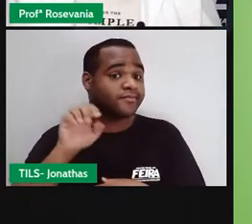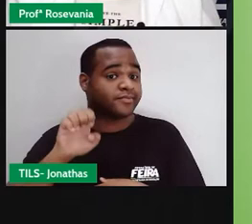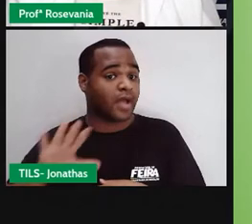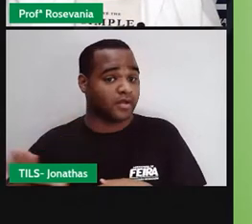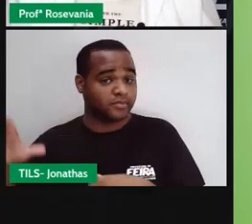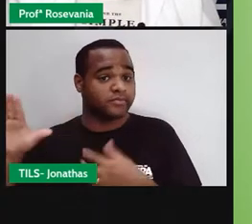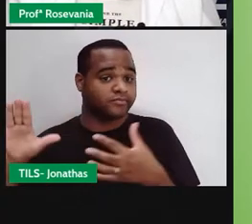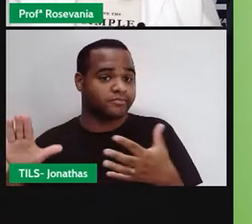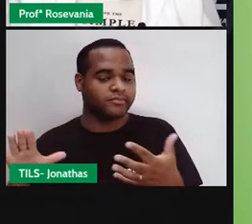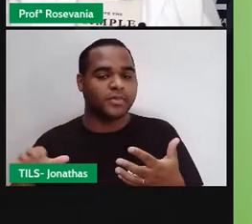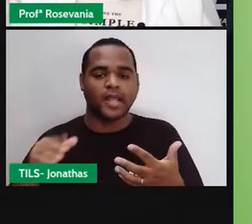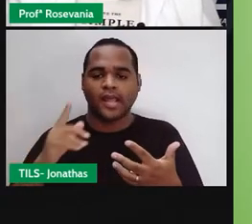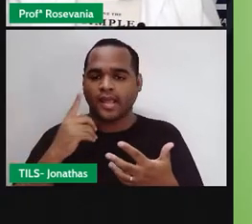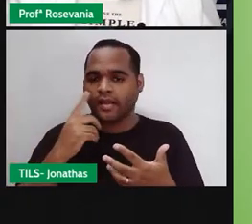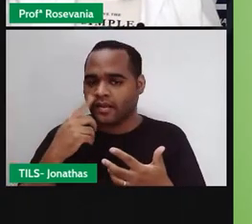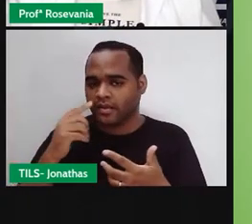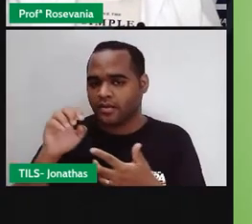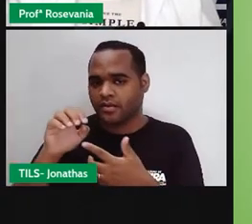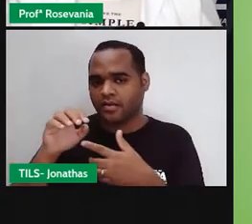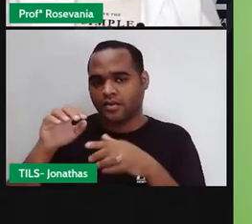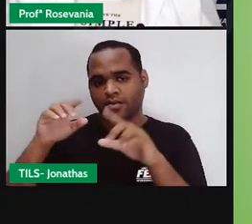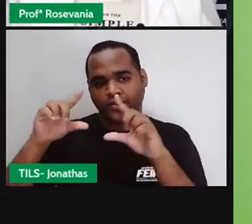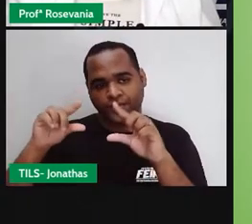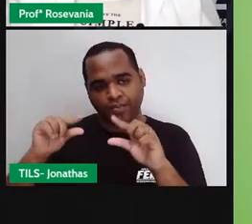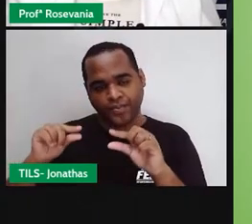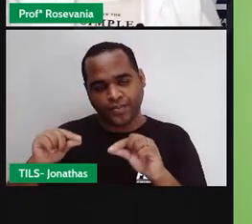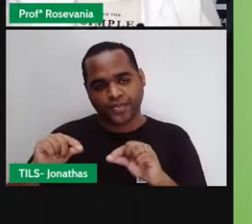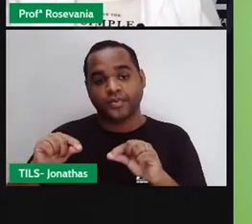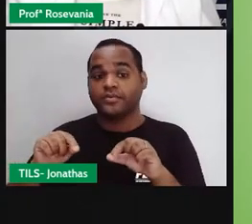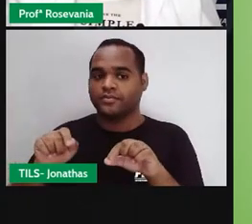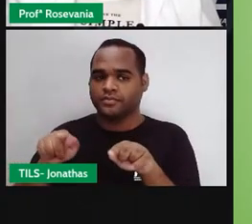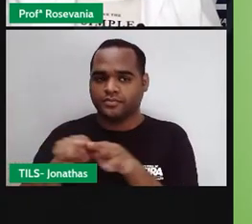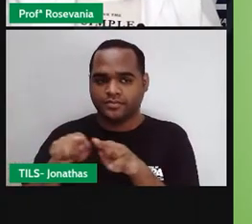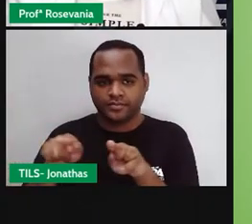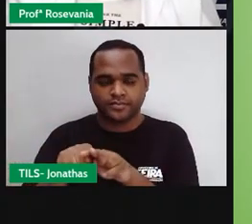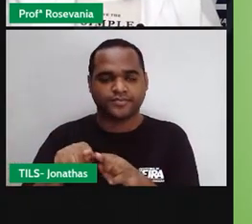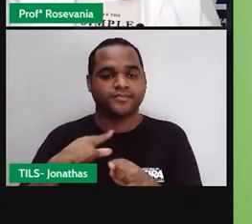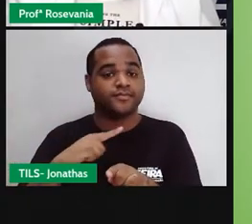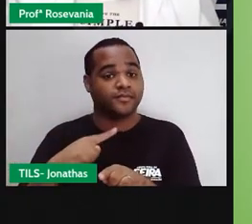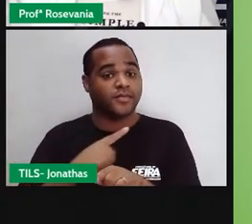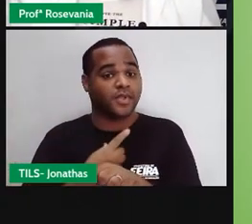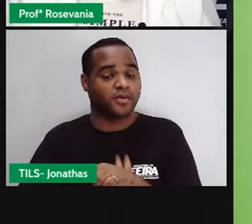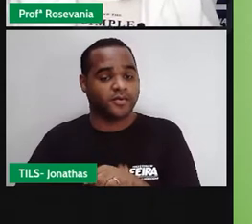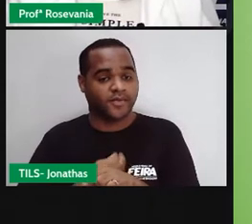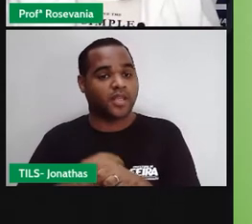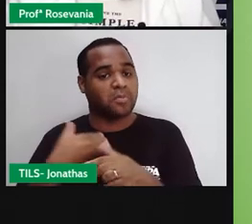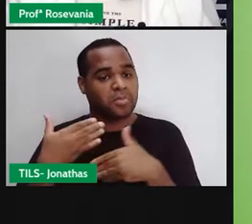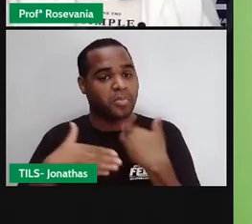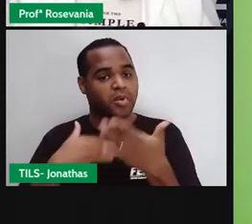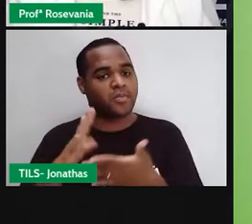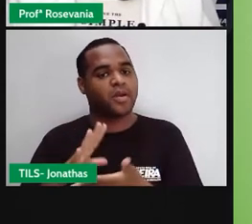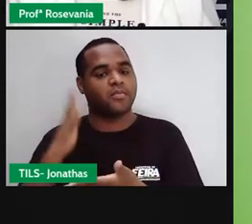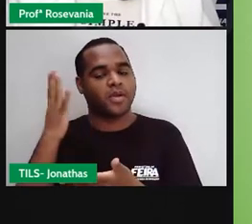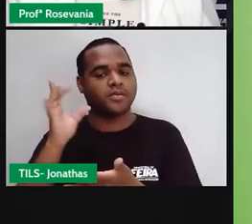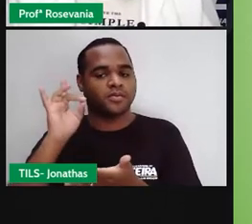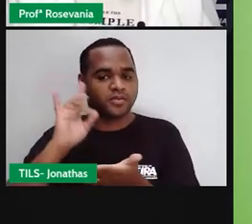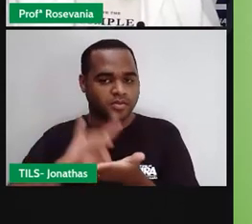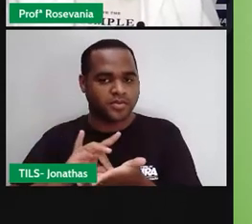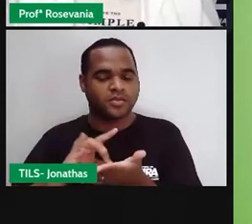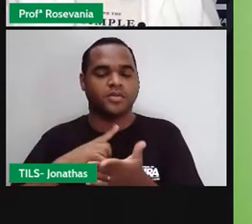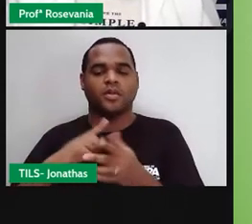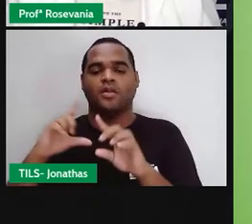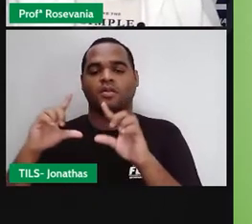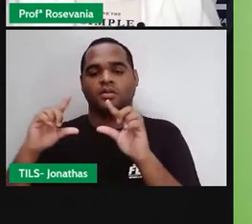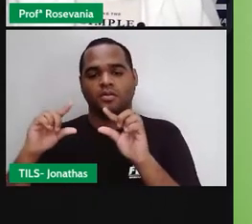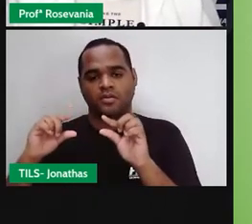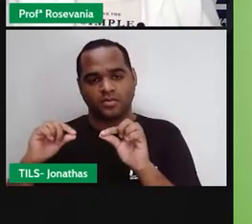queda do mercado consumidor dos Estados Unidos também, né, embora dizer assim, foi o que desencadeou, né, essa crise, fez